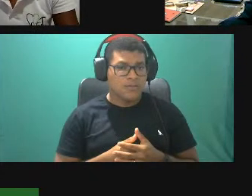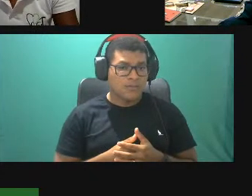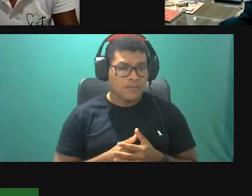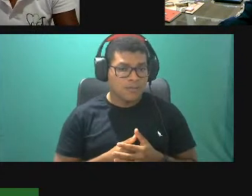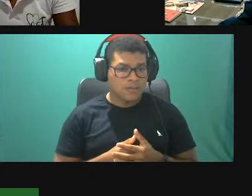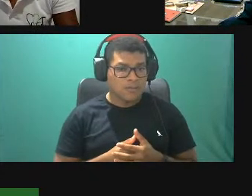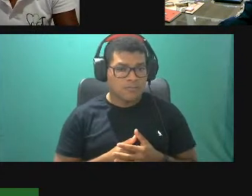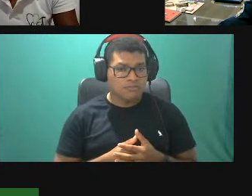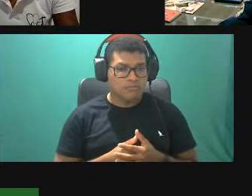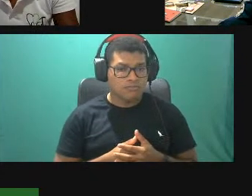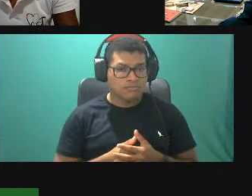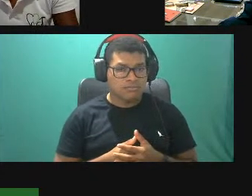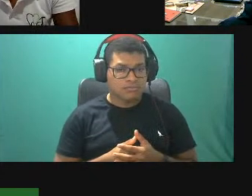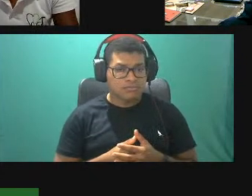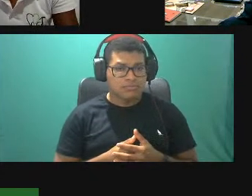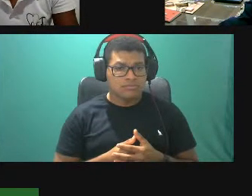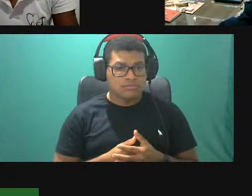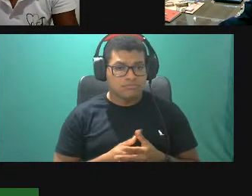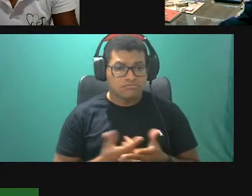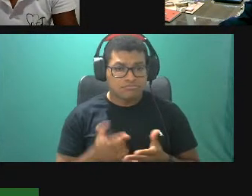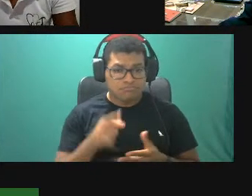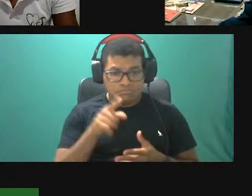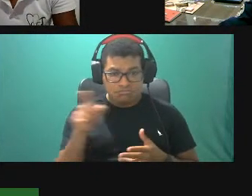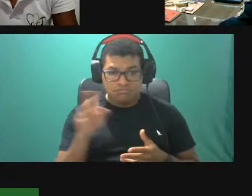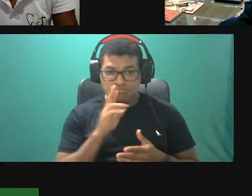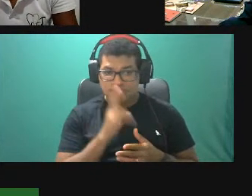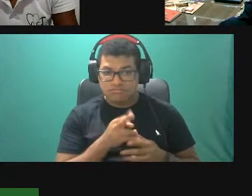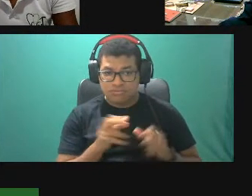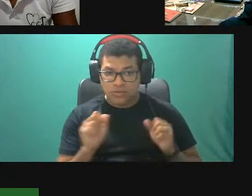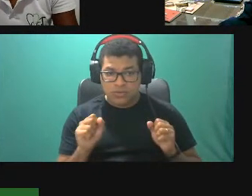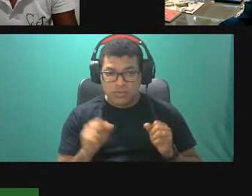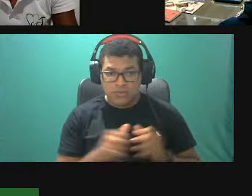Alguém poderia esclarecer para a gente?